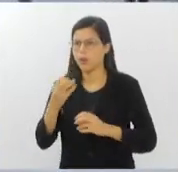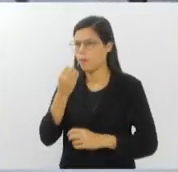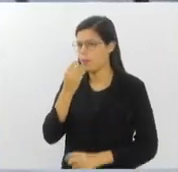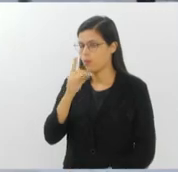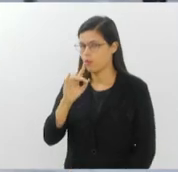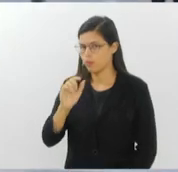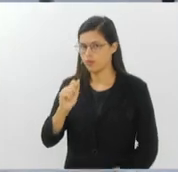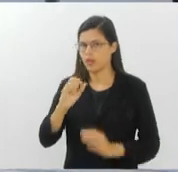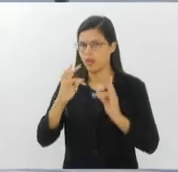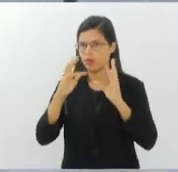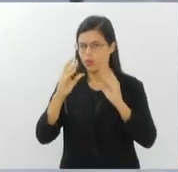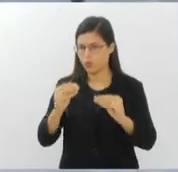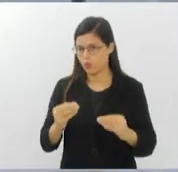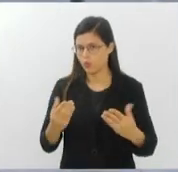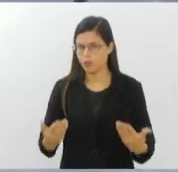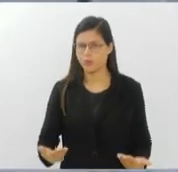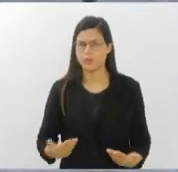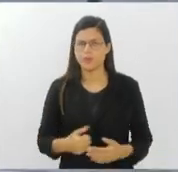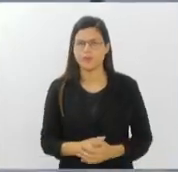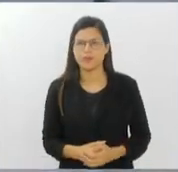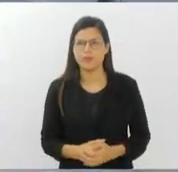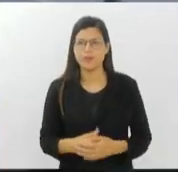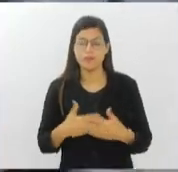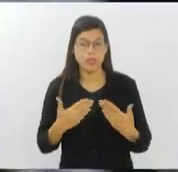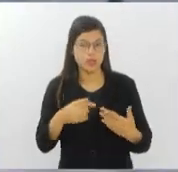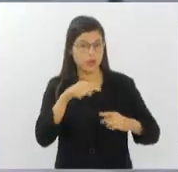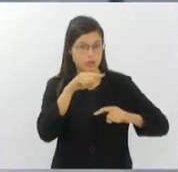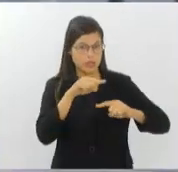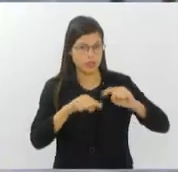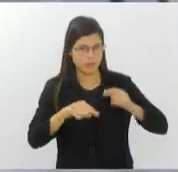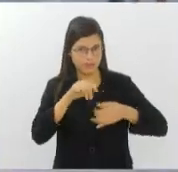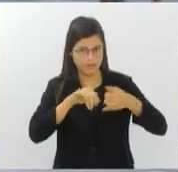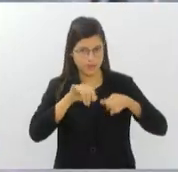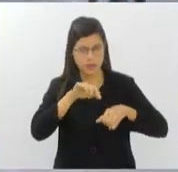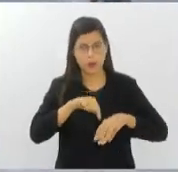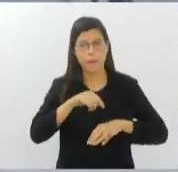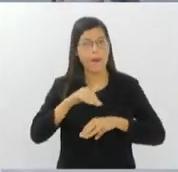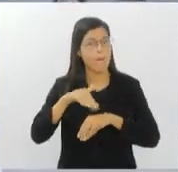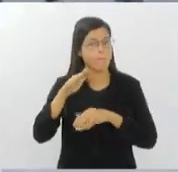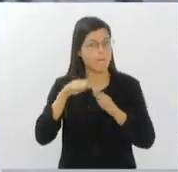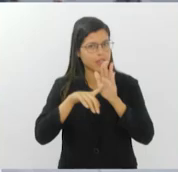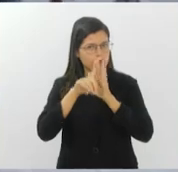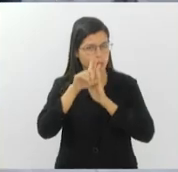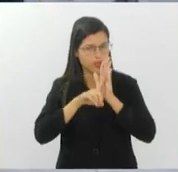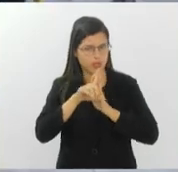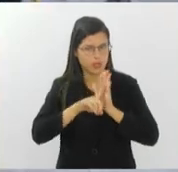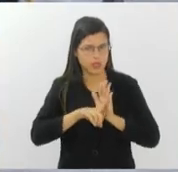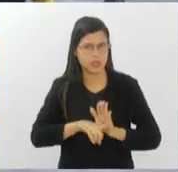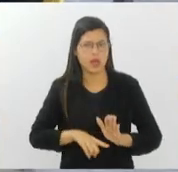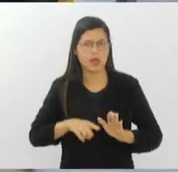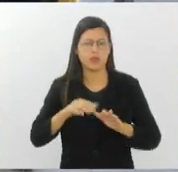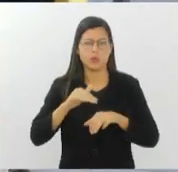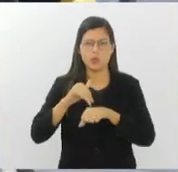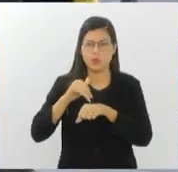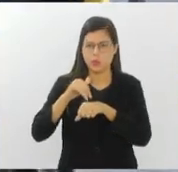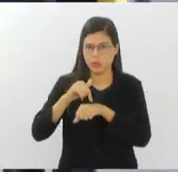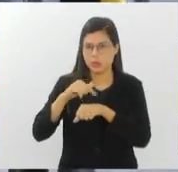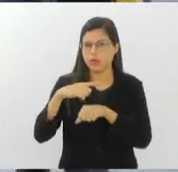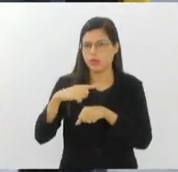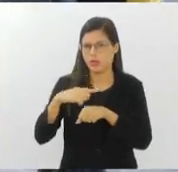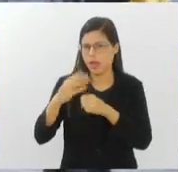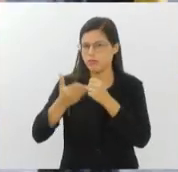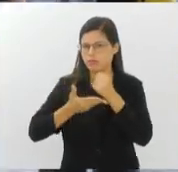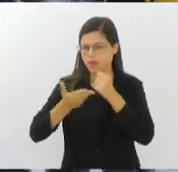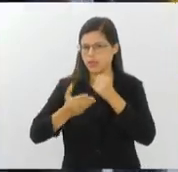dia a todos. Então, a creatina é o suplemento mais estudado, né, que tem mais evidências científicas